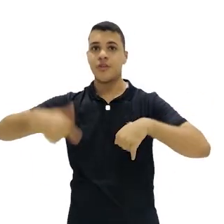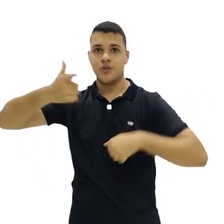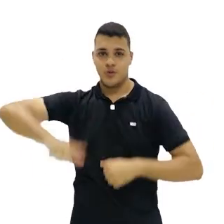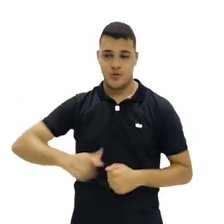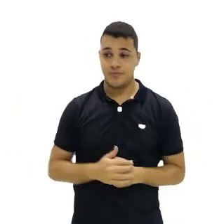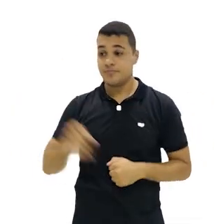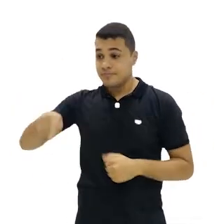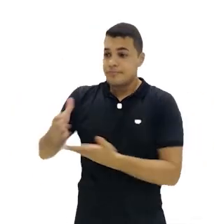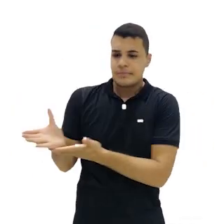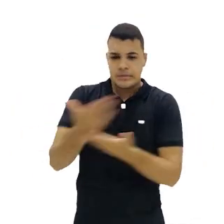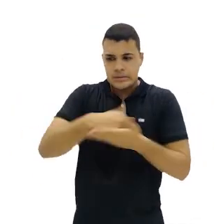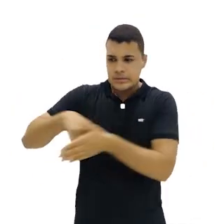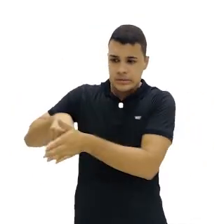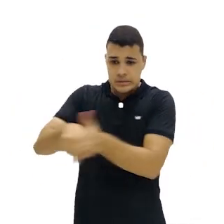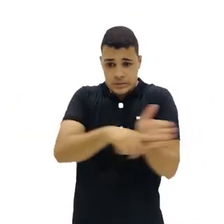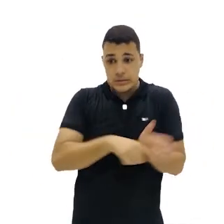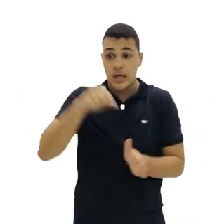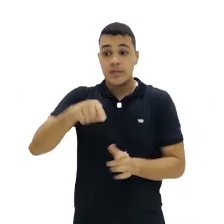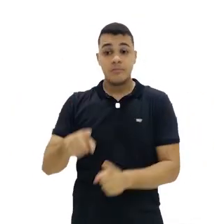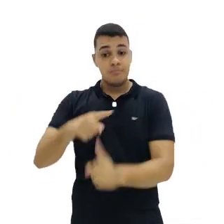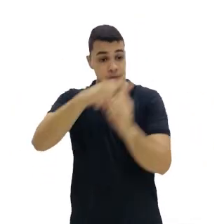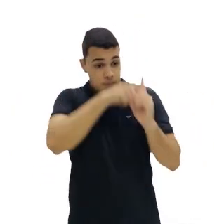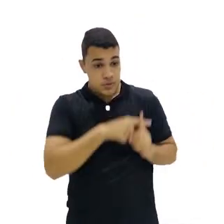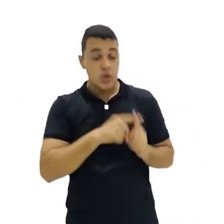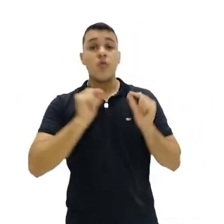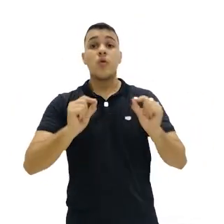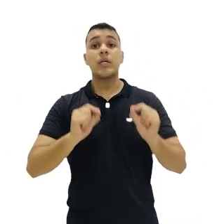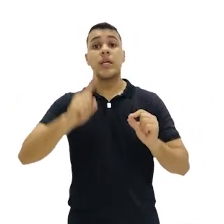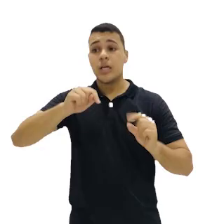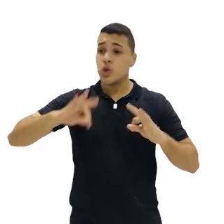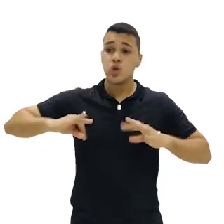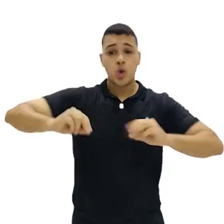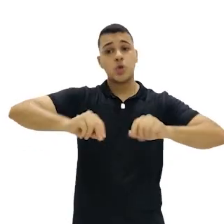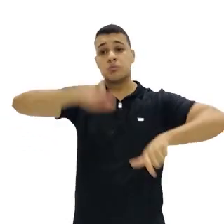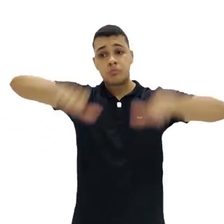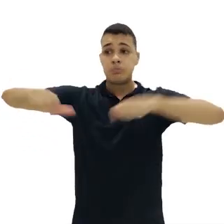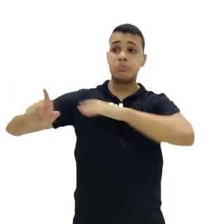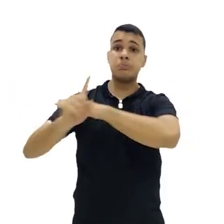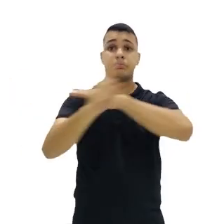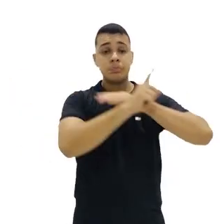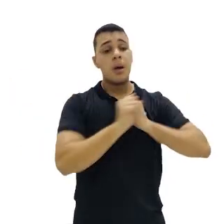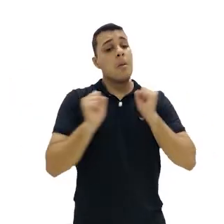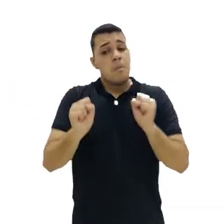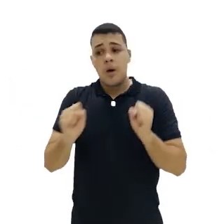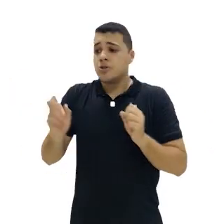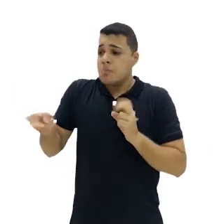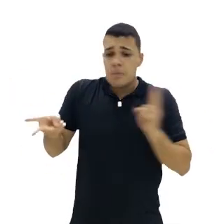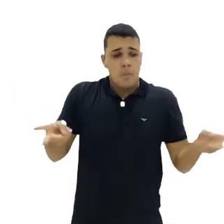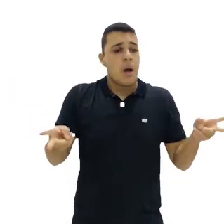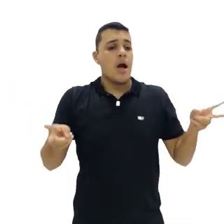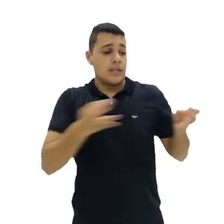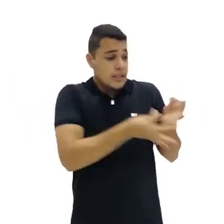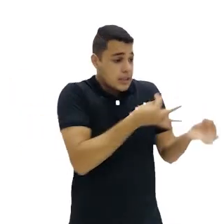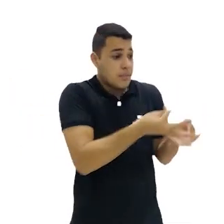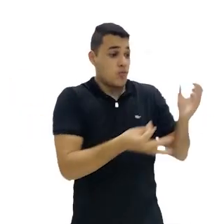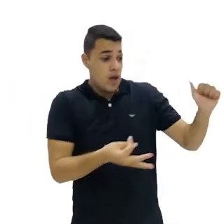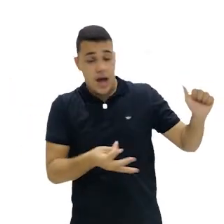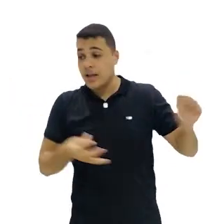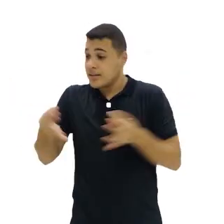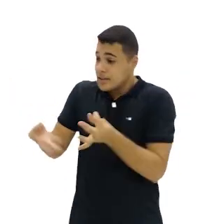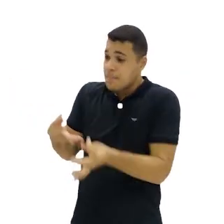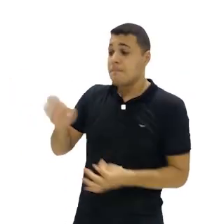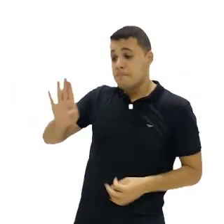pacientes passam pelo tratamento A e B, só passam, a ordem que eles passam é que é diferente. E aí eu vou